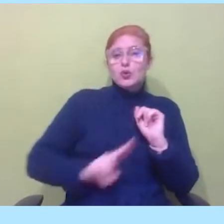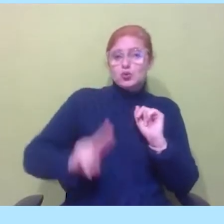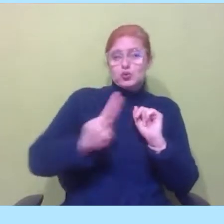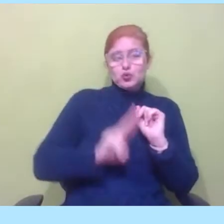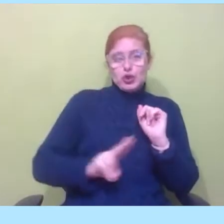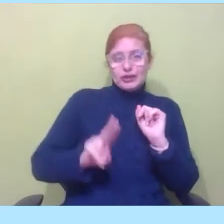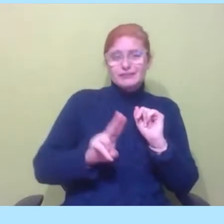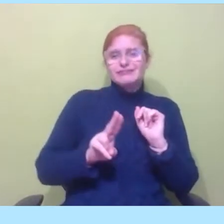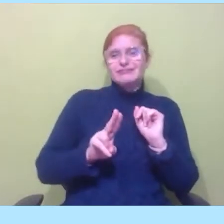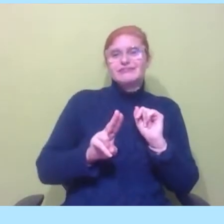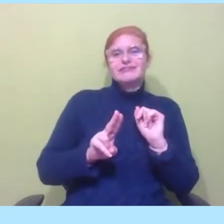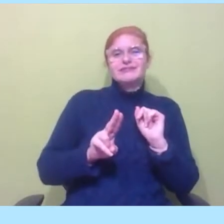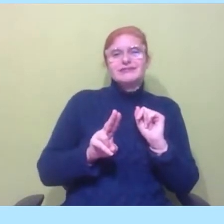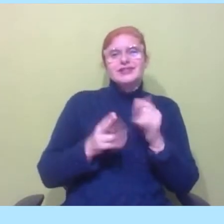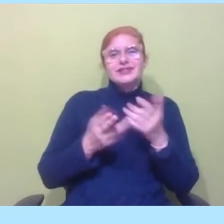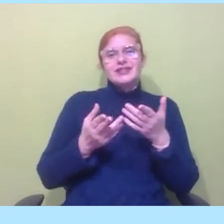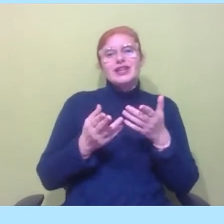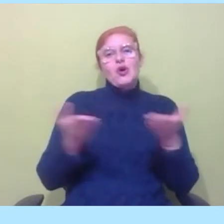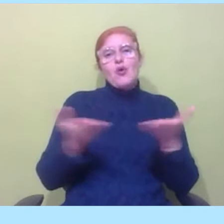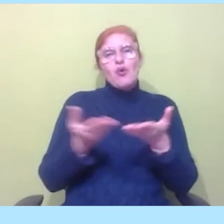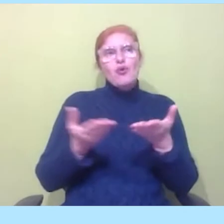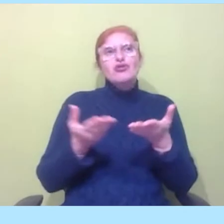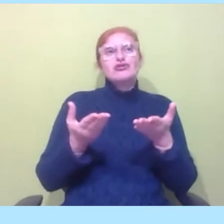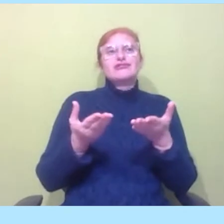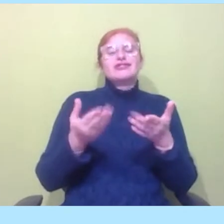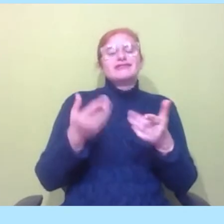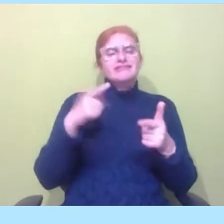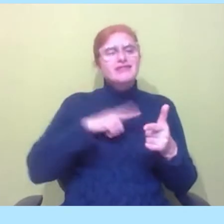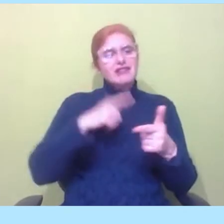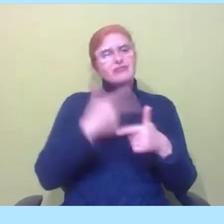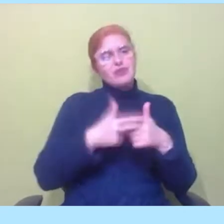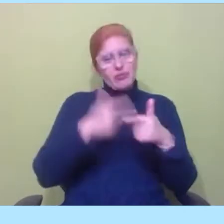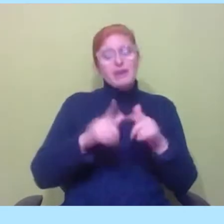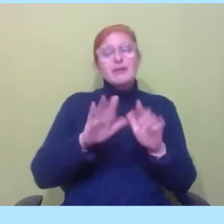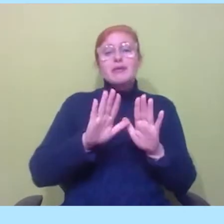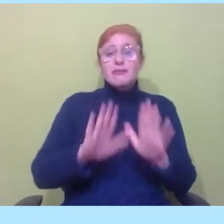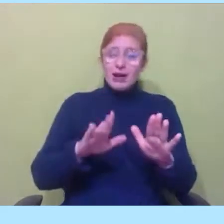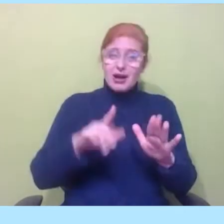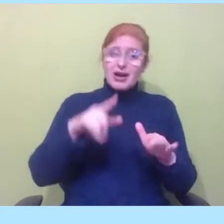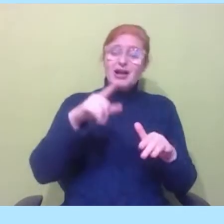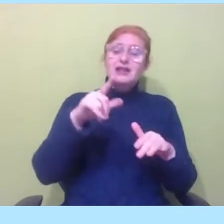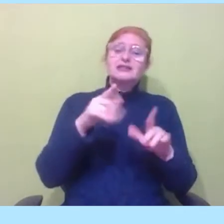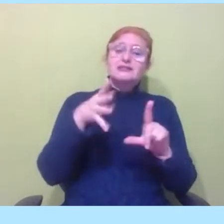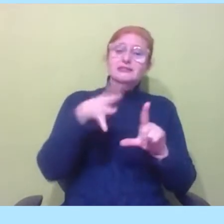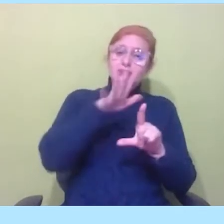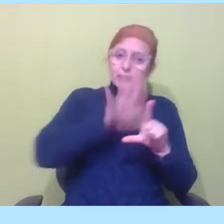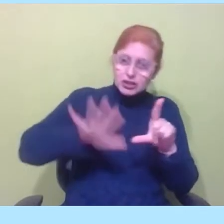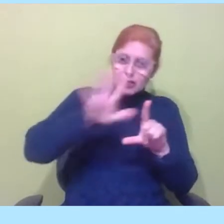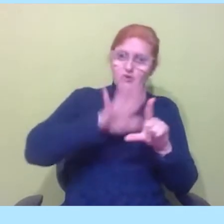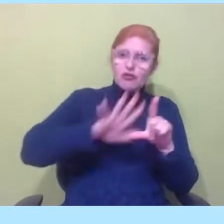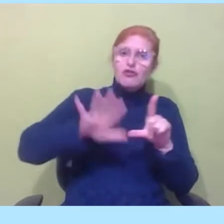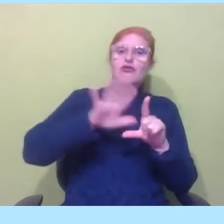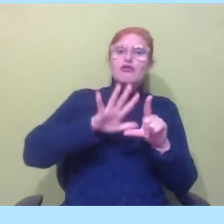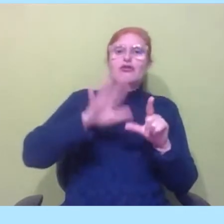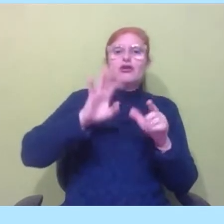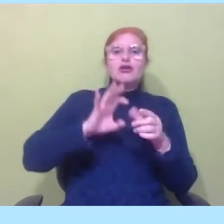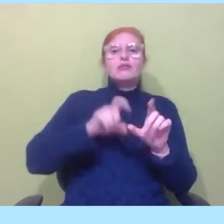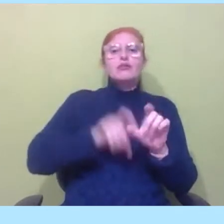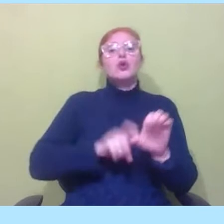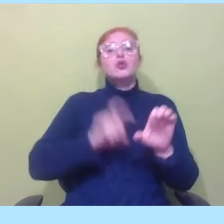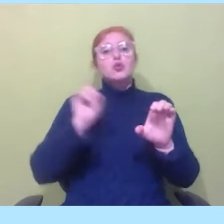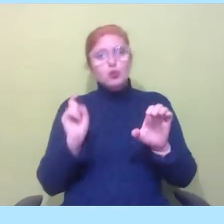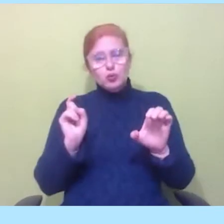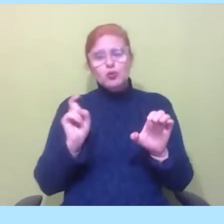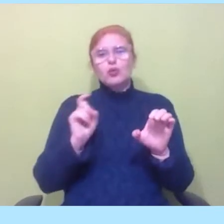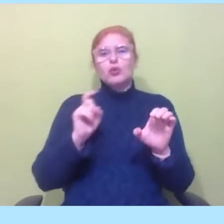como ela costuma ser, mas que é uma plataforma autônoma, uma plataforma que está instalada numa servidora ativista, em